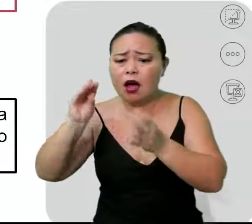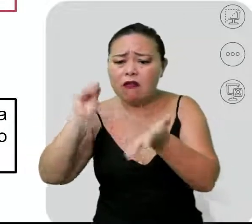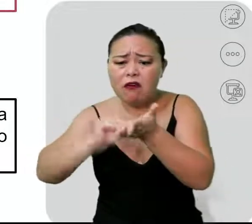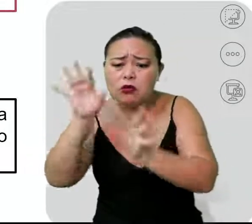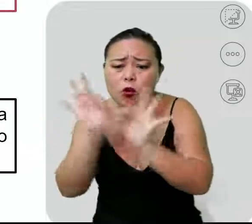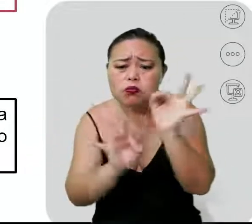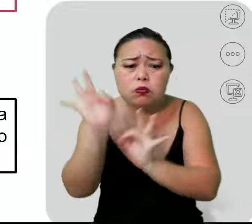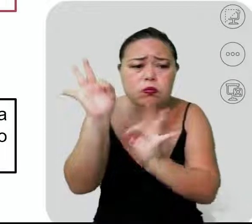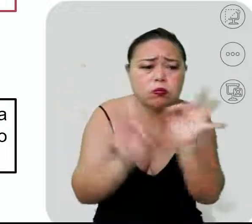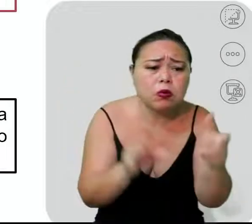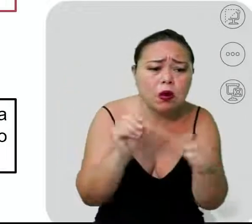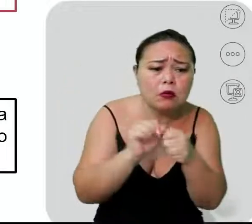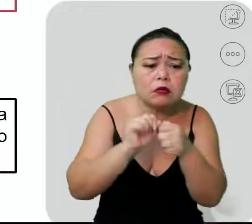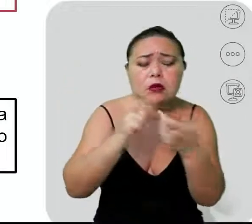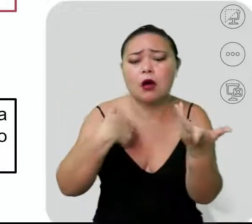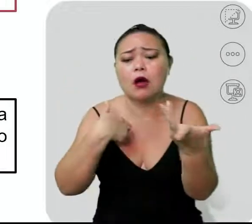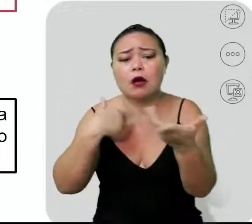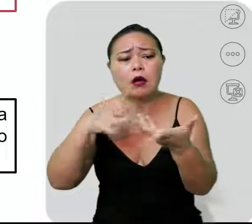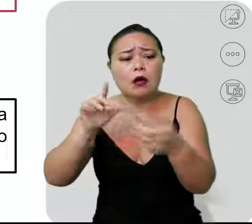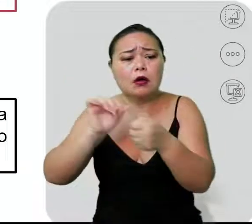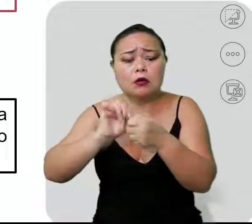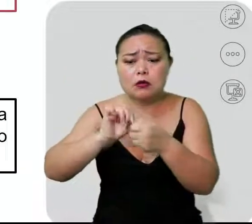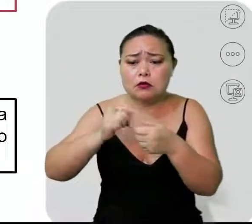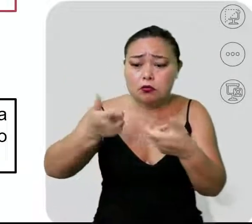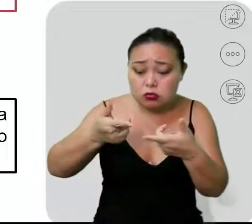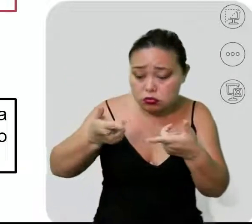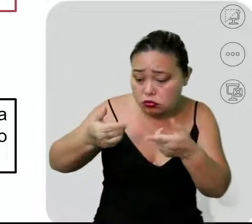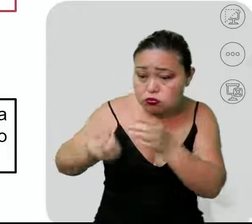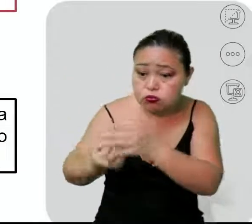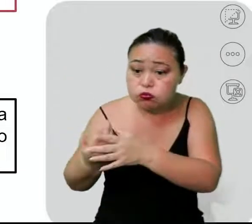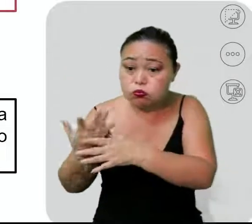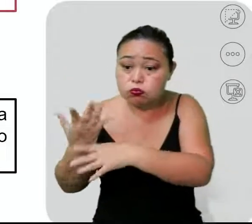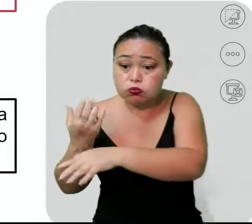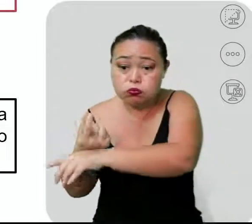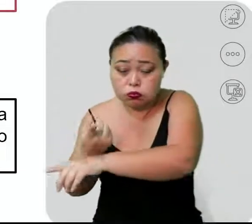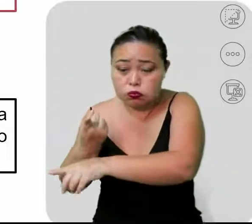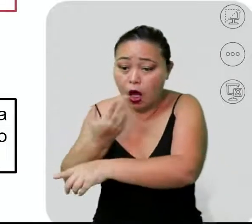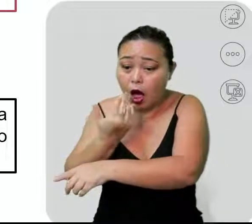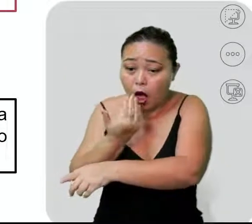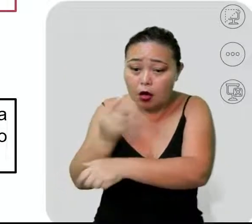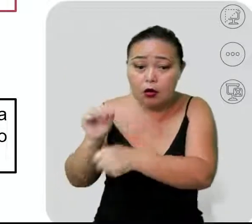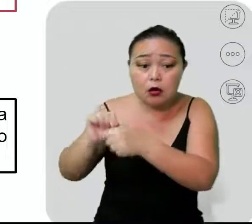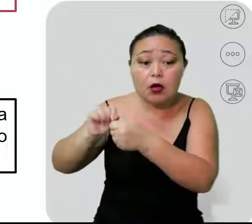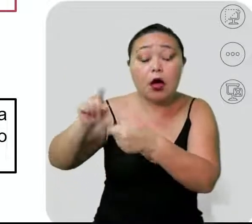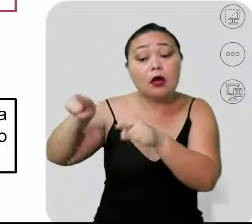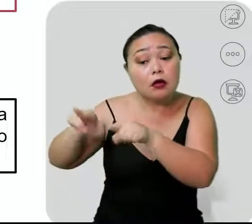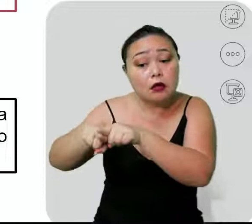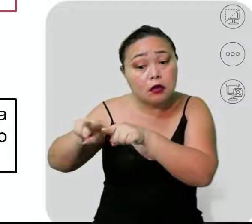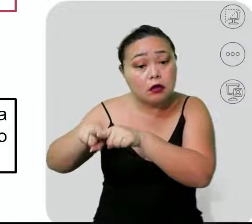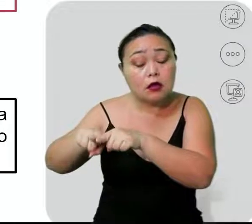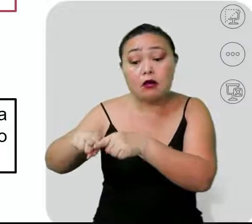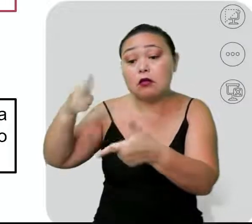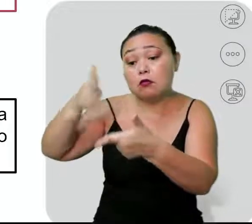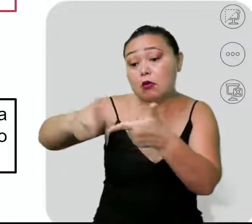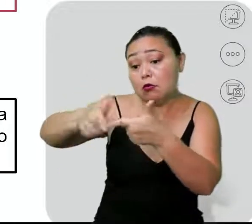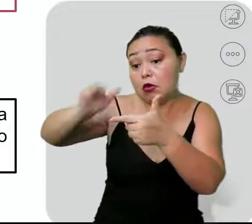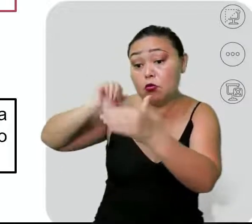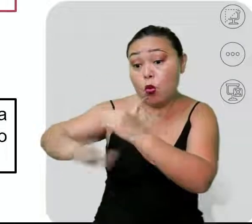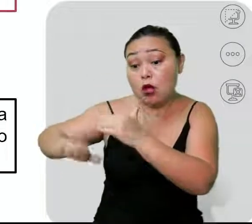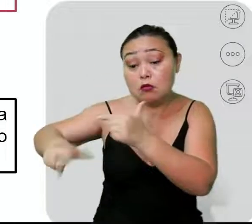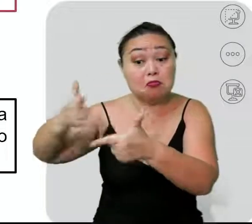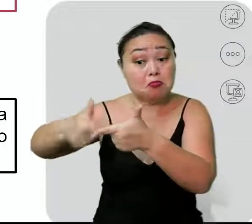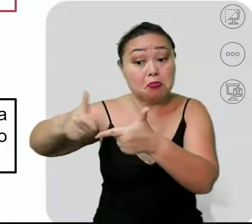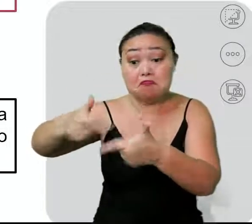vai provocar crise de abastecimento e vai gerar também a alta do preço dos alimentos é isso que eu falo